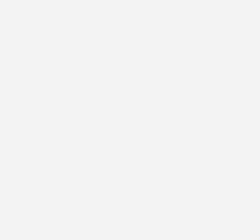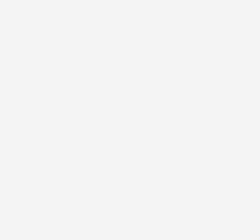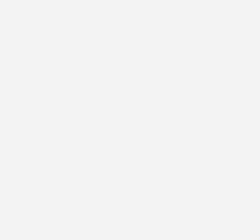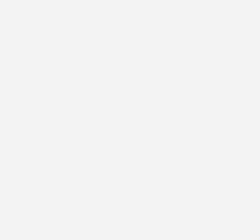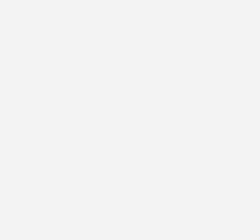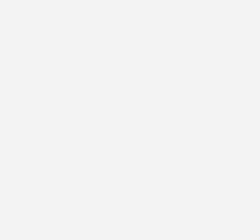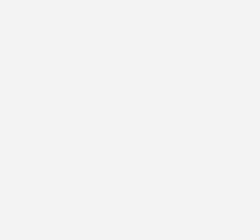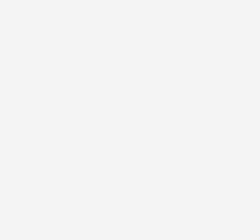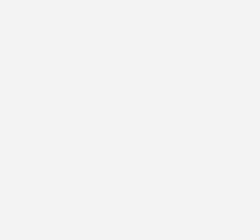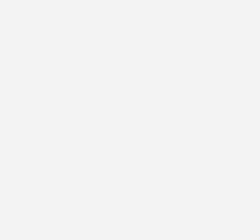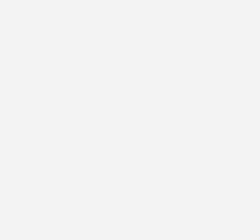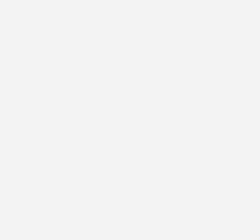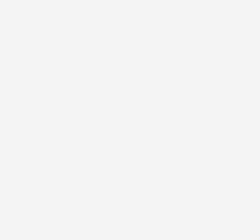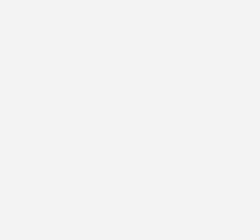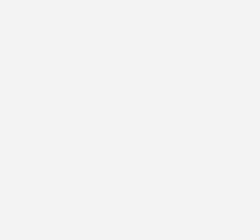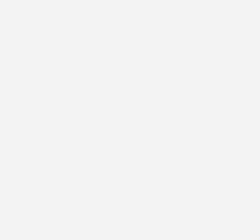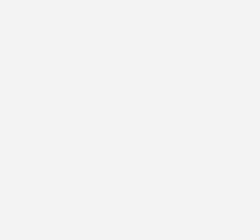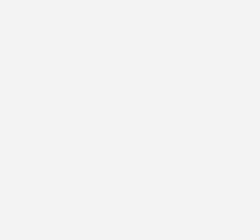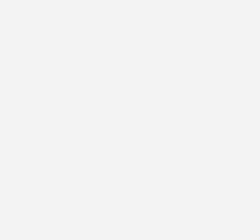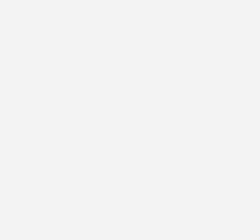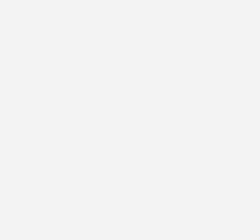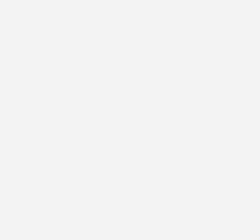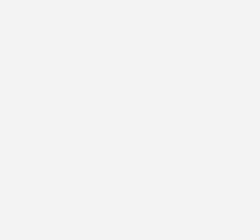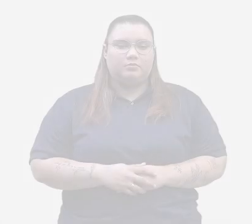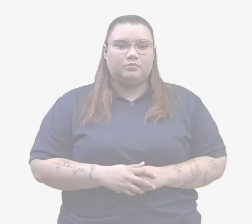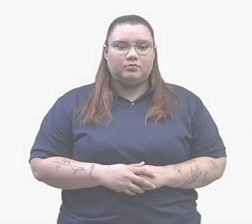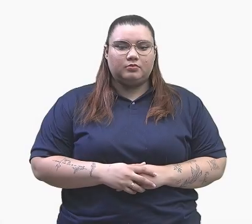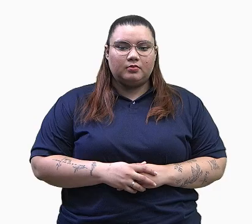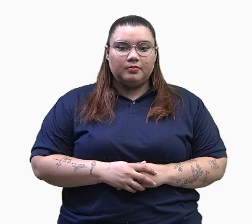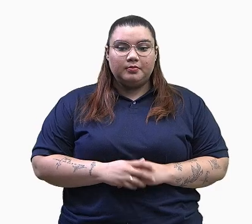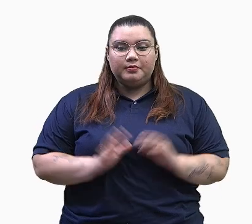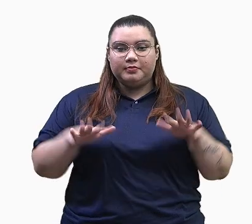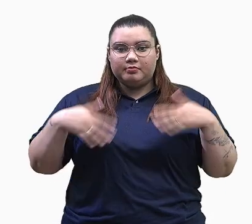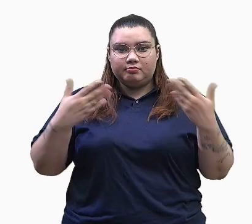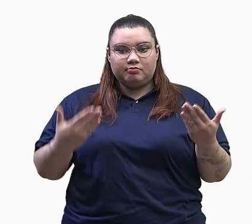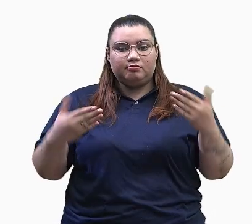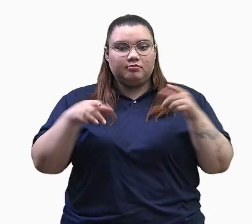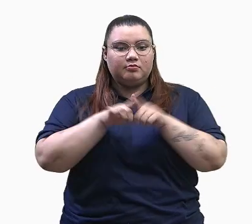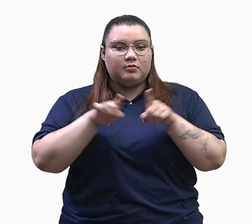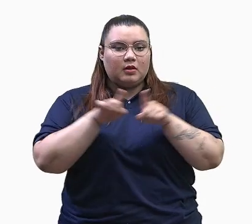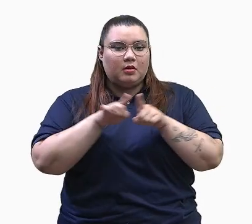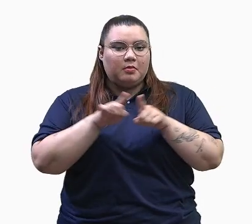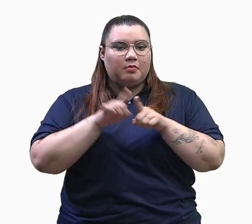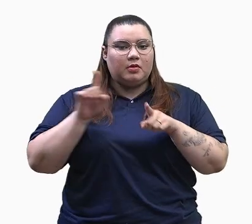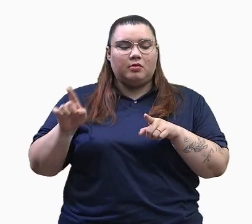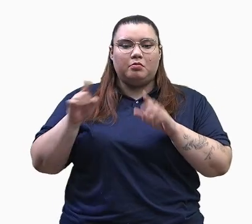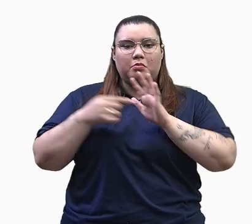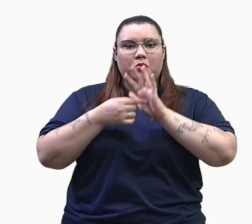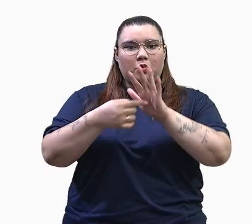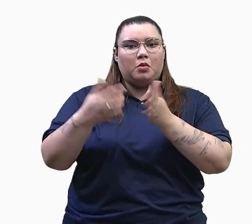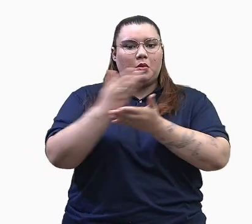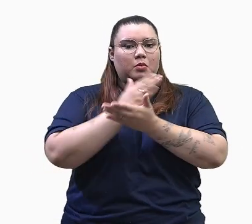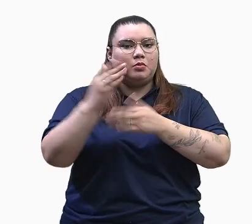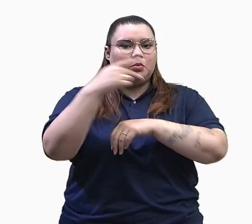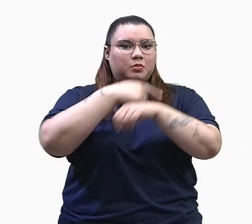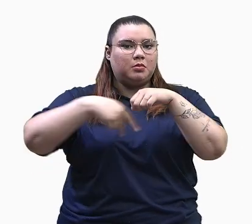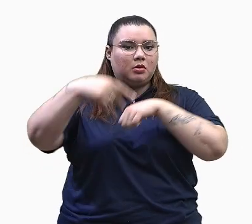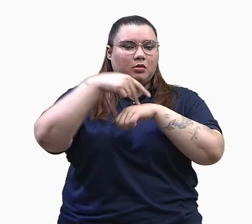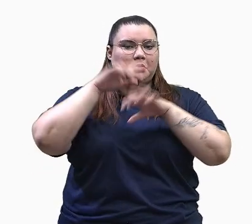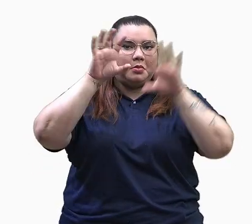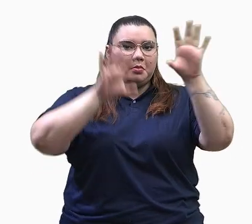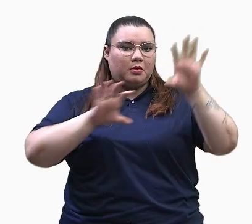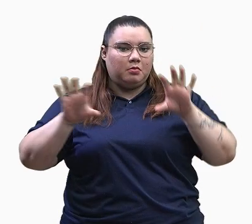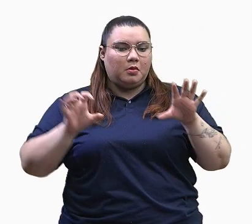em verde, e também no continente europeu, tá bom? Então esses são alguns dos países em destaque para vocês observarem como os